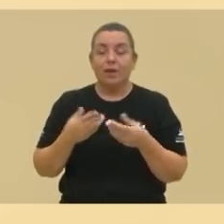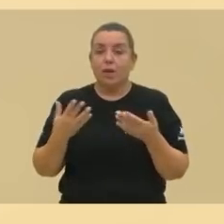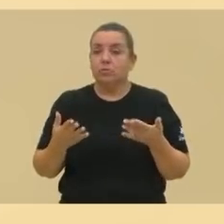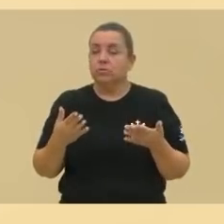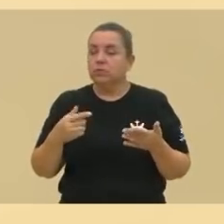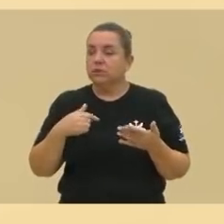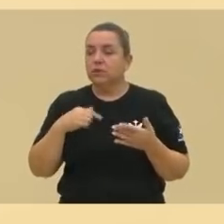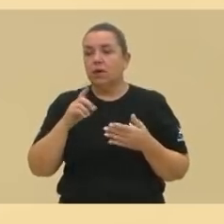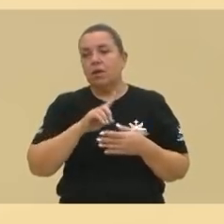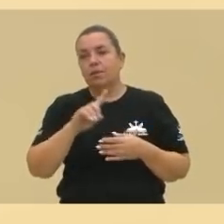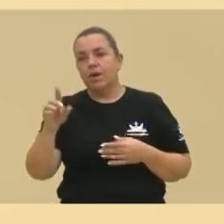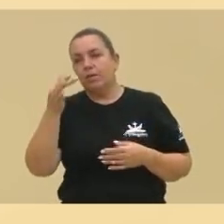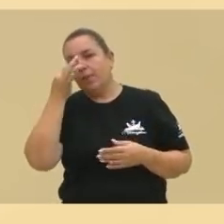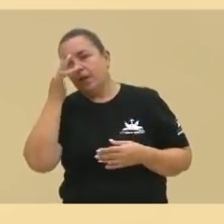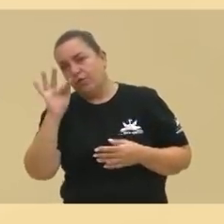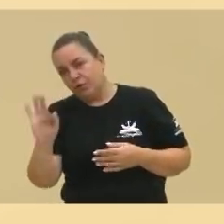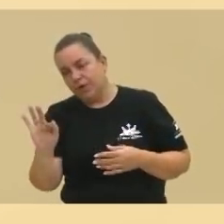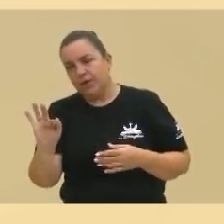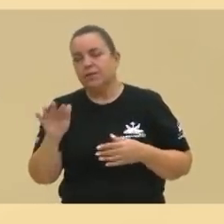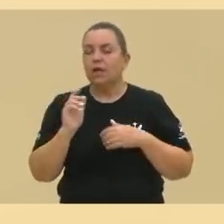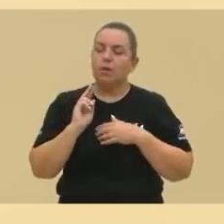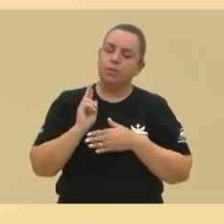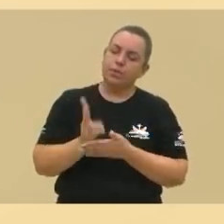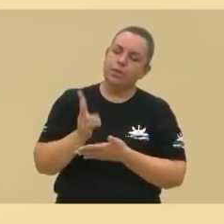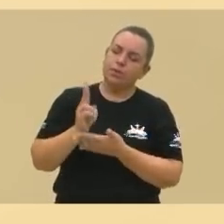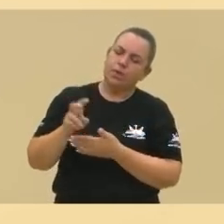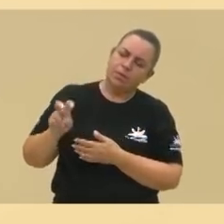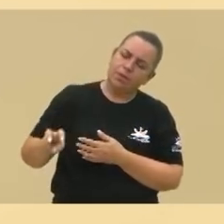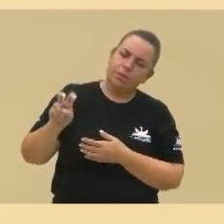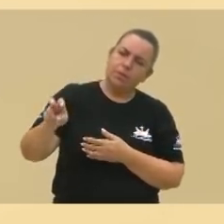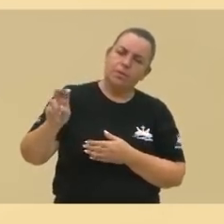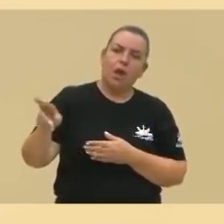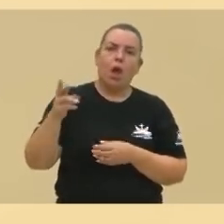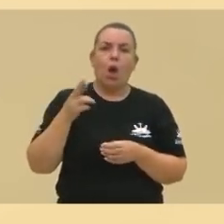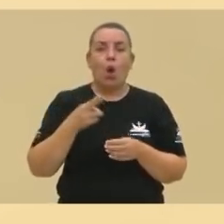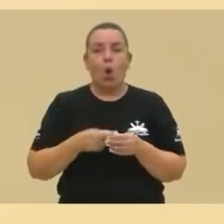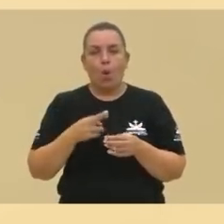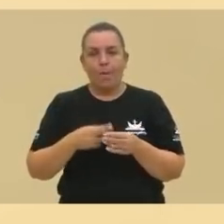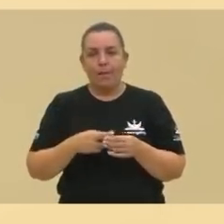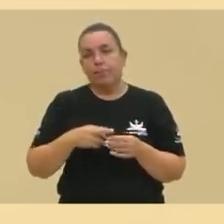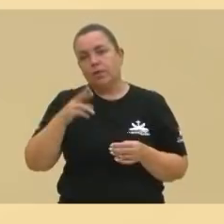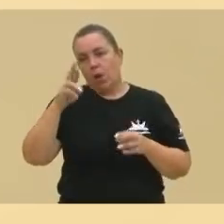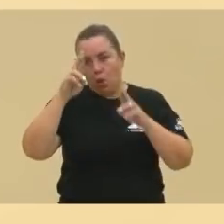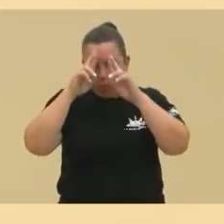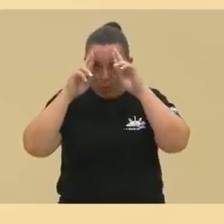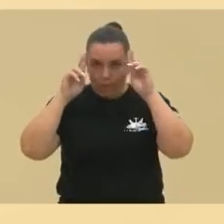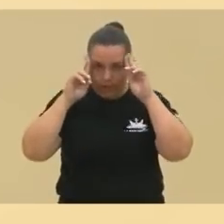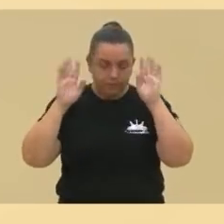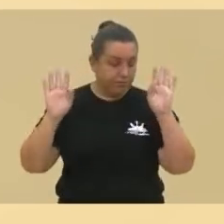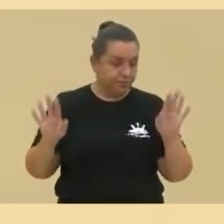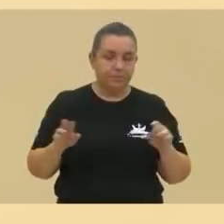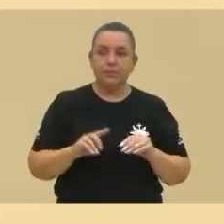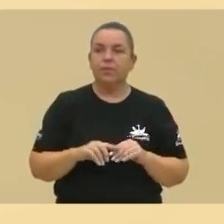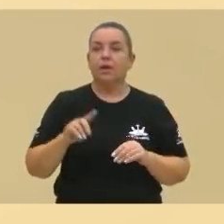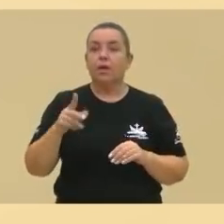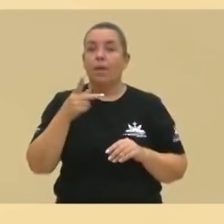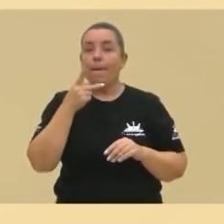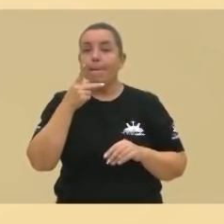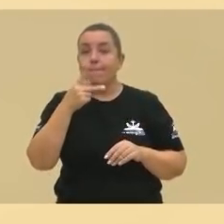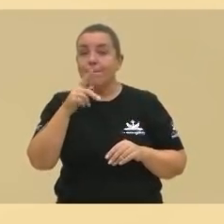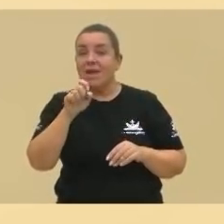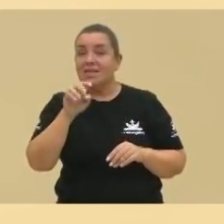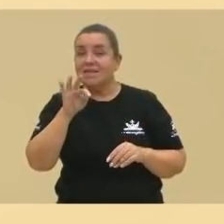passando pela França seguindo em direção a Roma e não estamos falando da peste